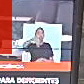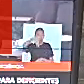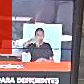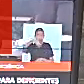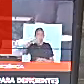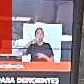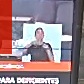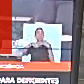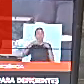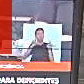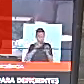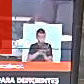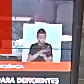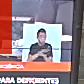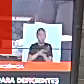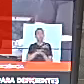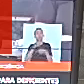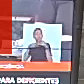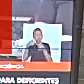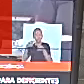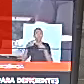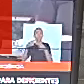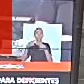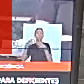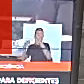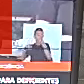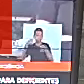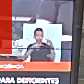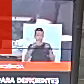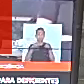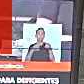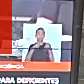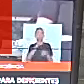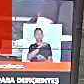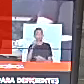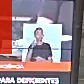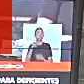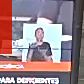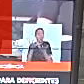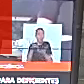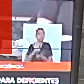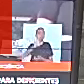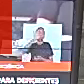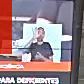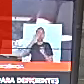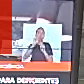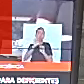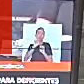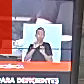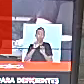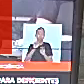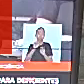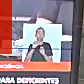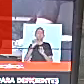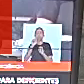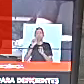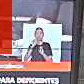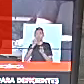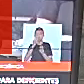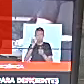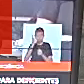debates. Informa aos interessados em fazer uso da palavra que, em momento oportuno, a assessoria desta